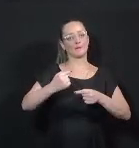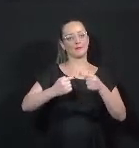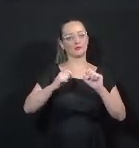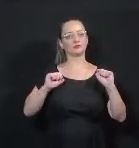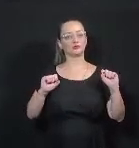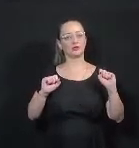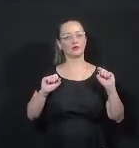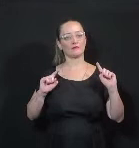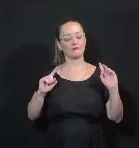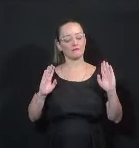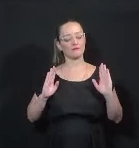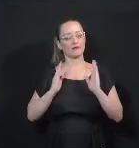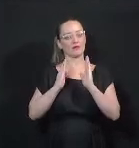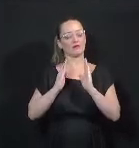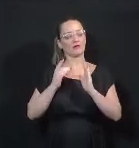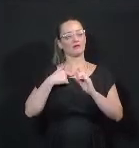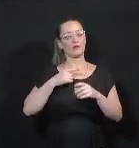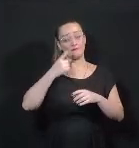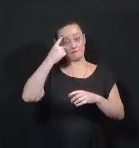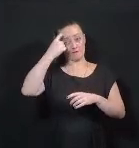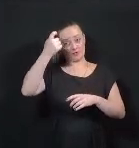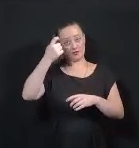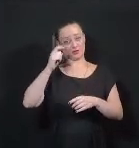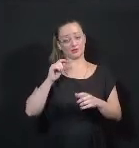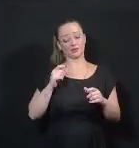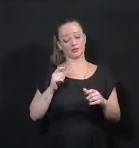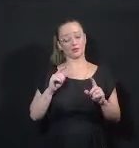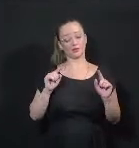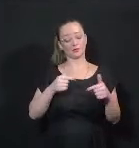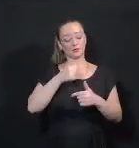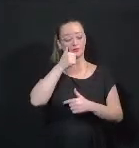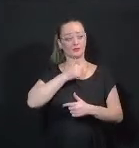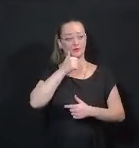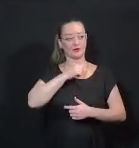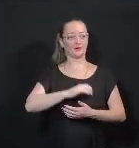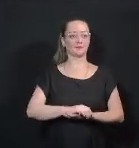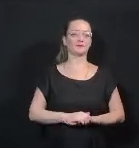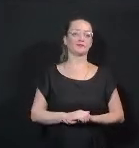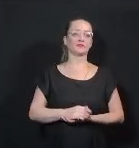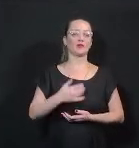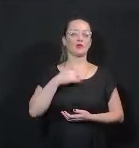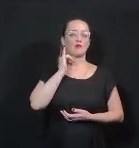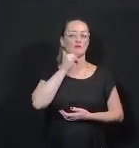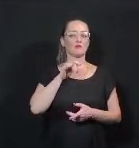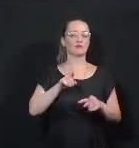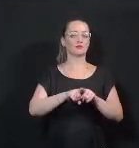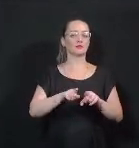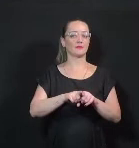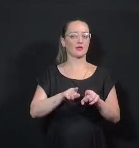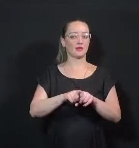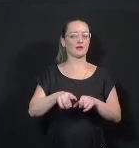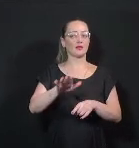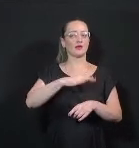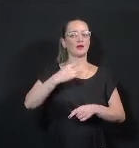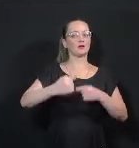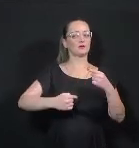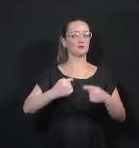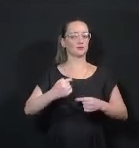de todas as formas de violência contra as mulheres. Até eu diria que essas